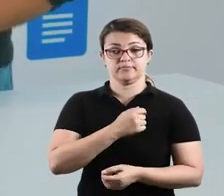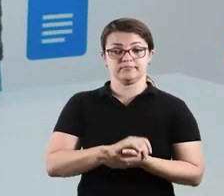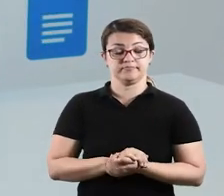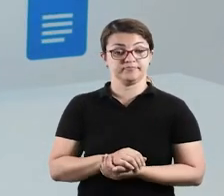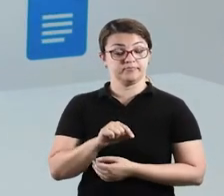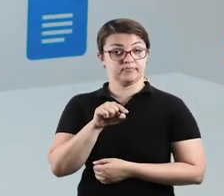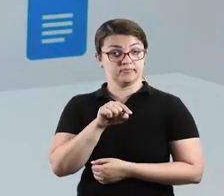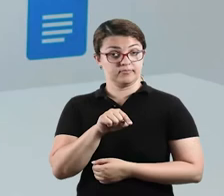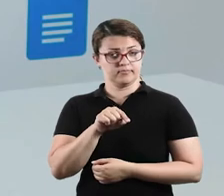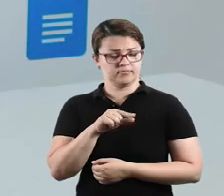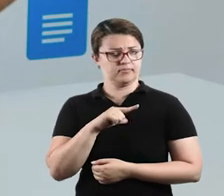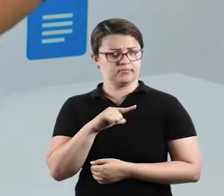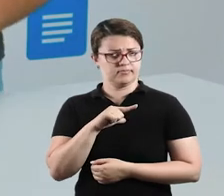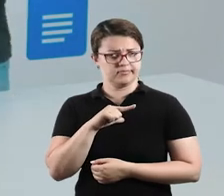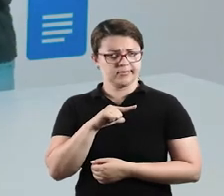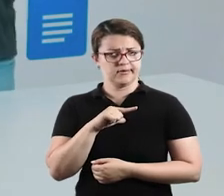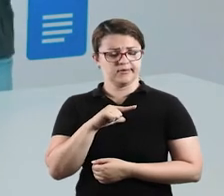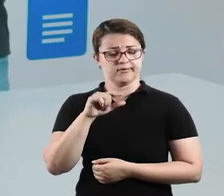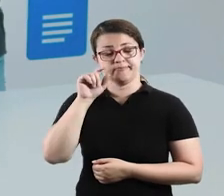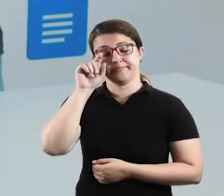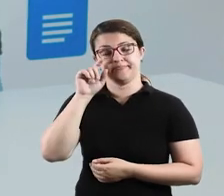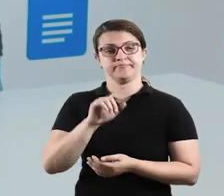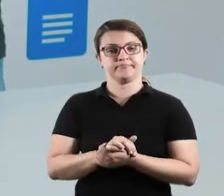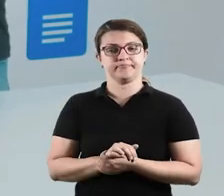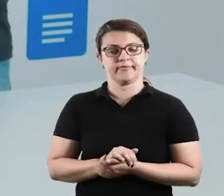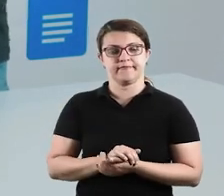Lá no site, lá na lição de casa, vão ter